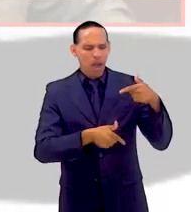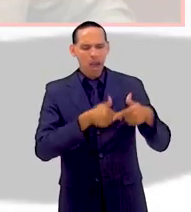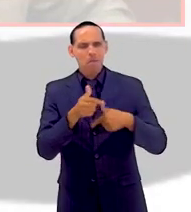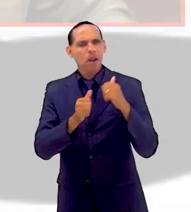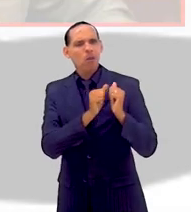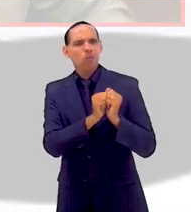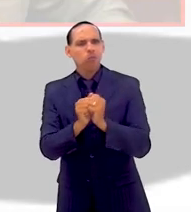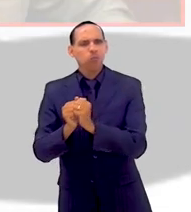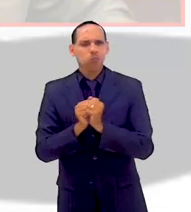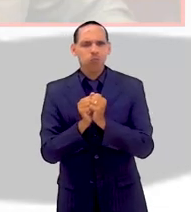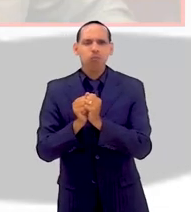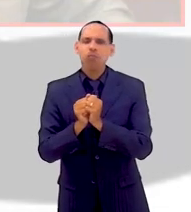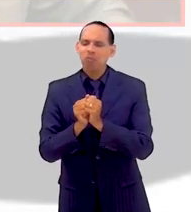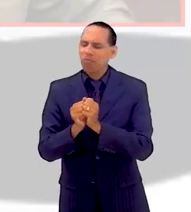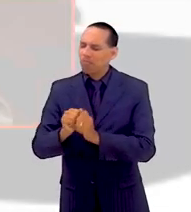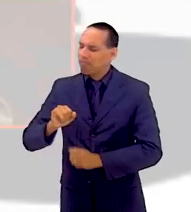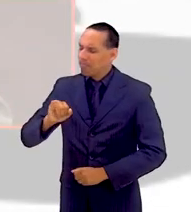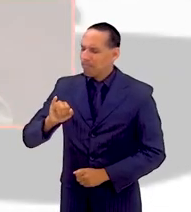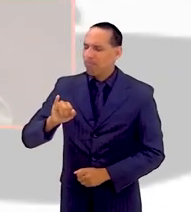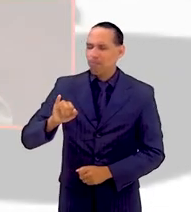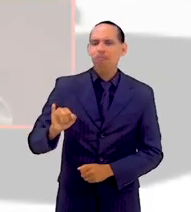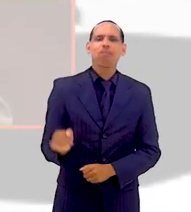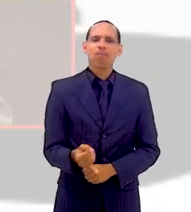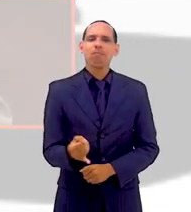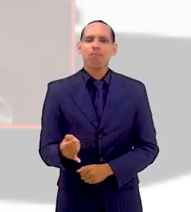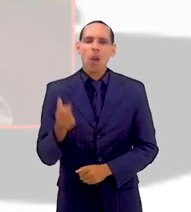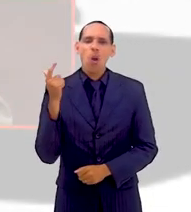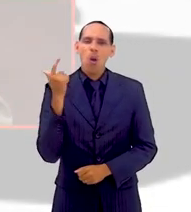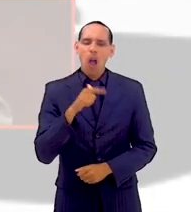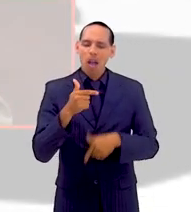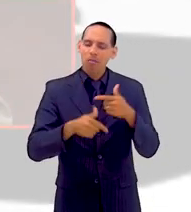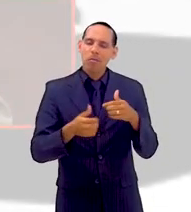um resultado fundamental. O